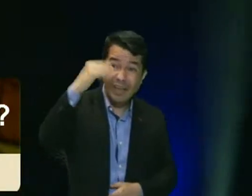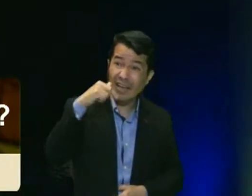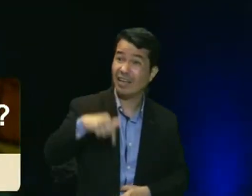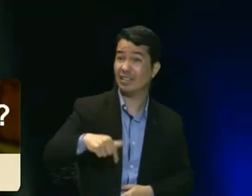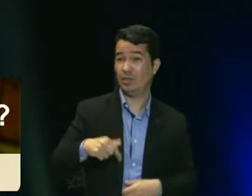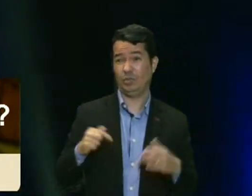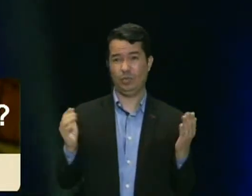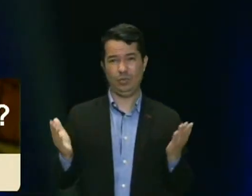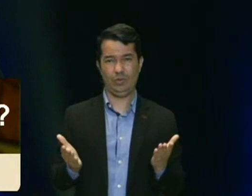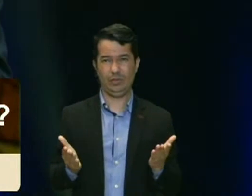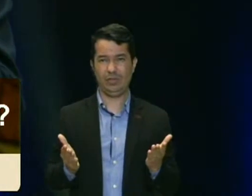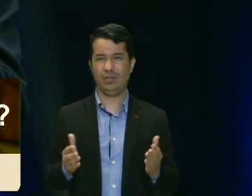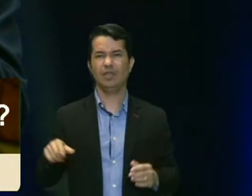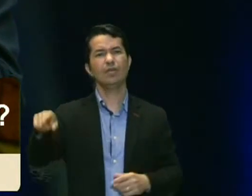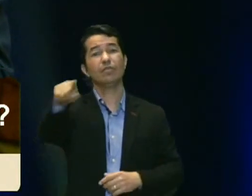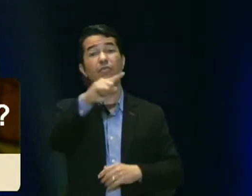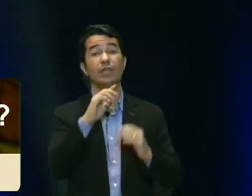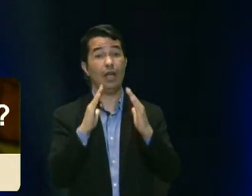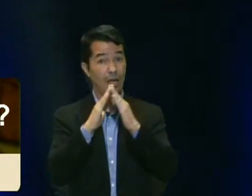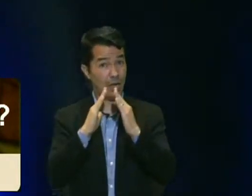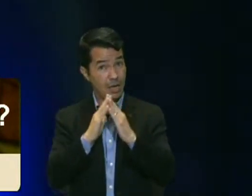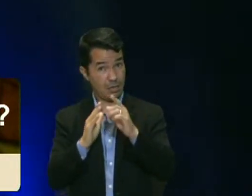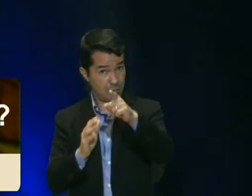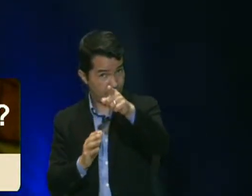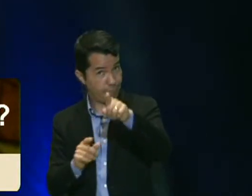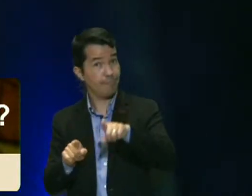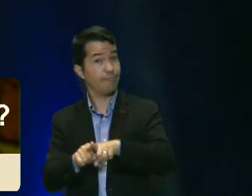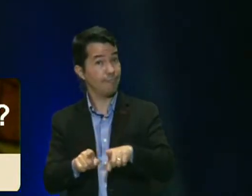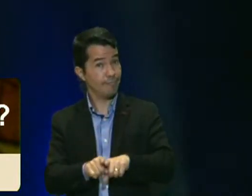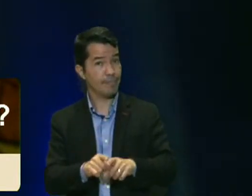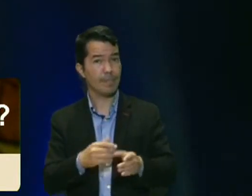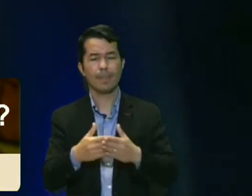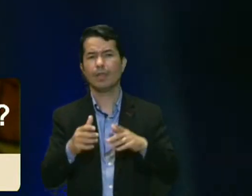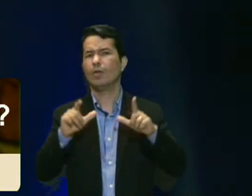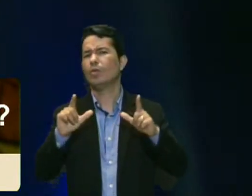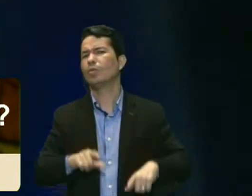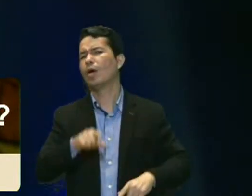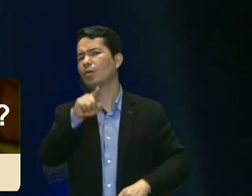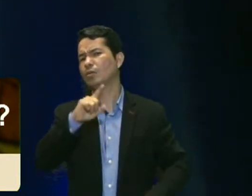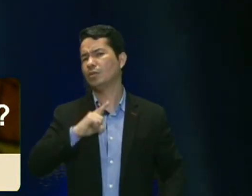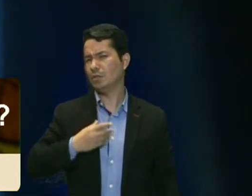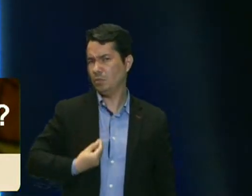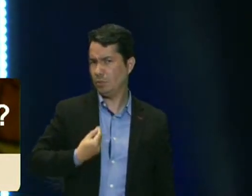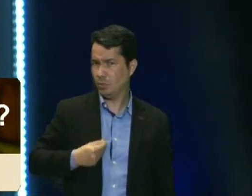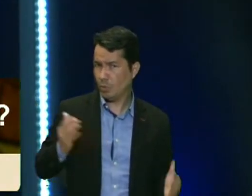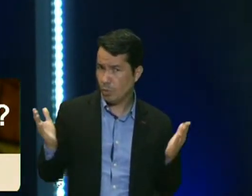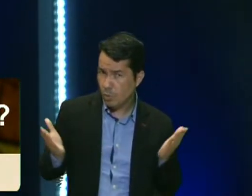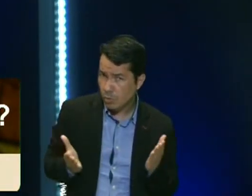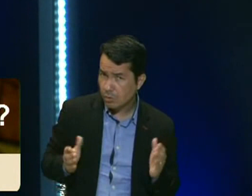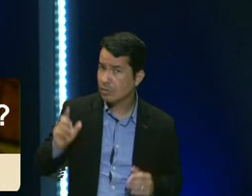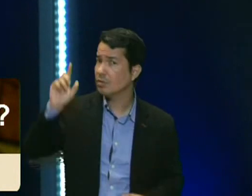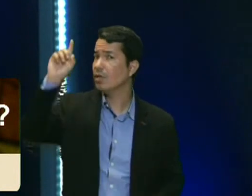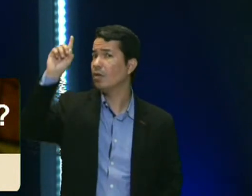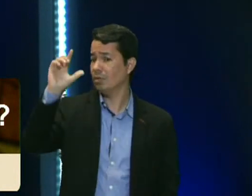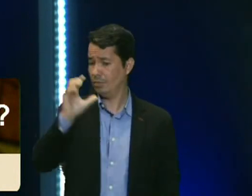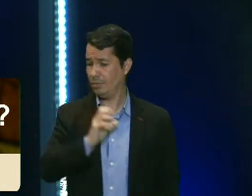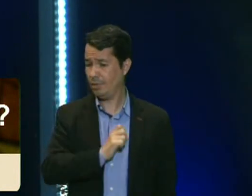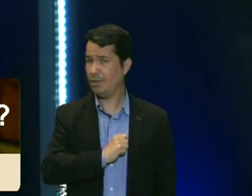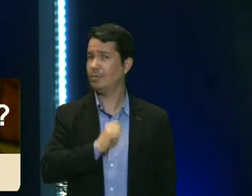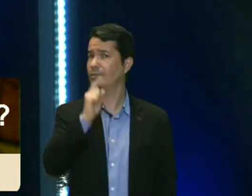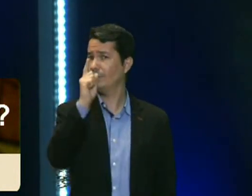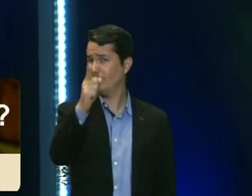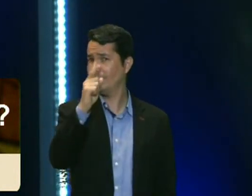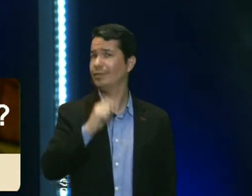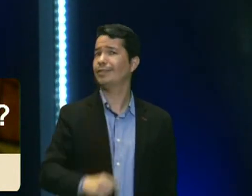falou com você aí na sua casa, falou com você aonde você está nesse momento, porque Ele te ama.